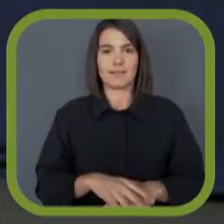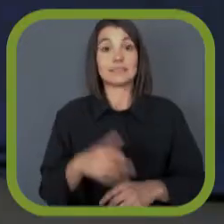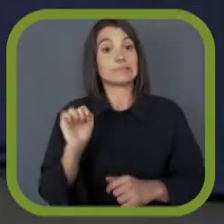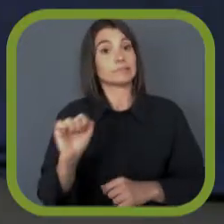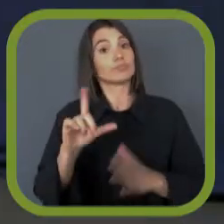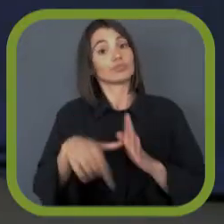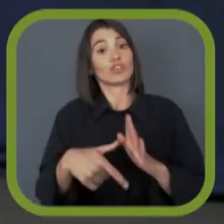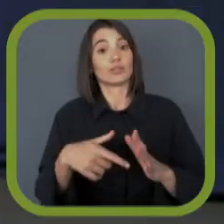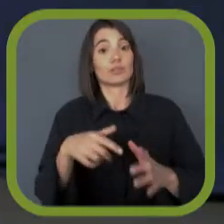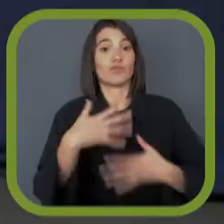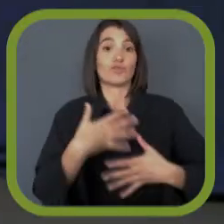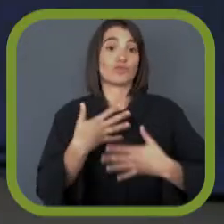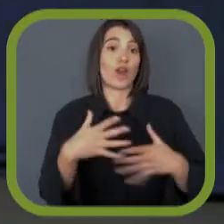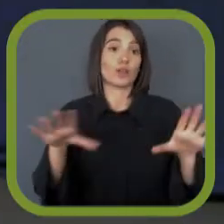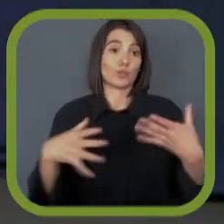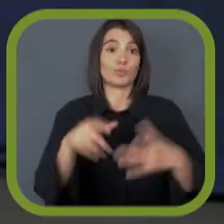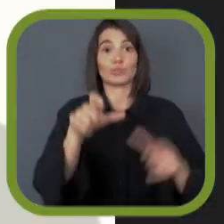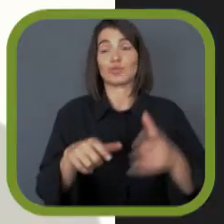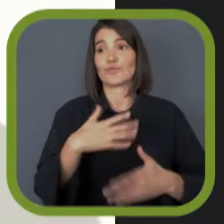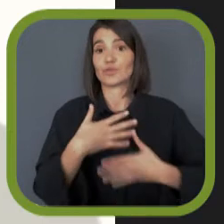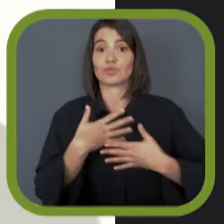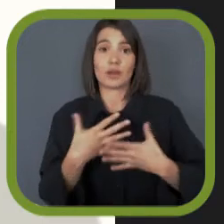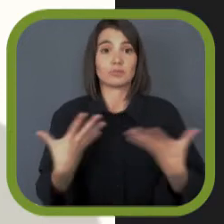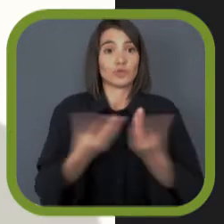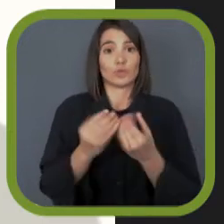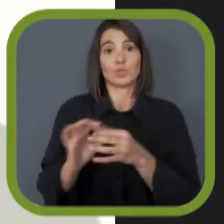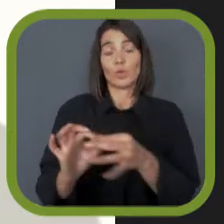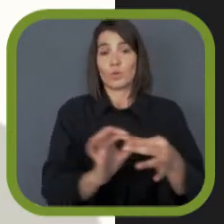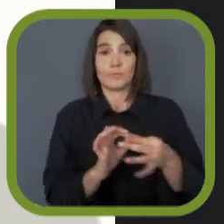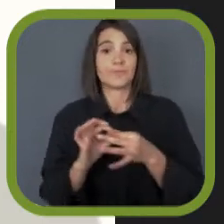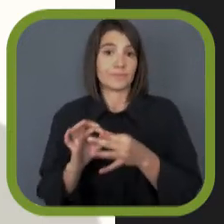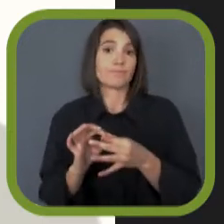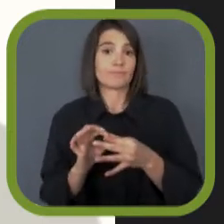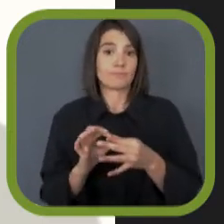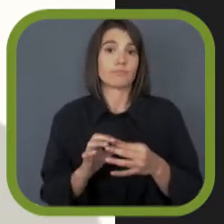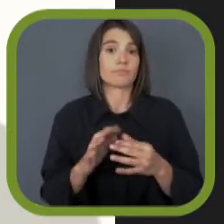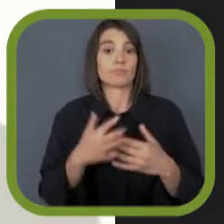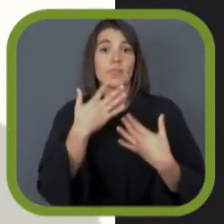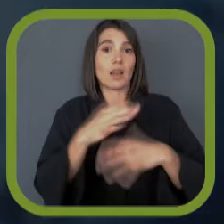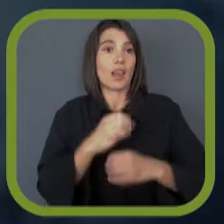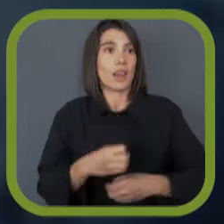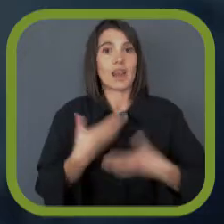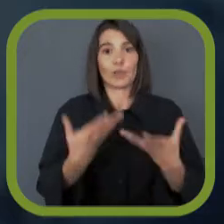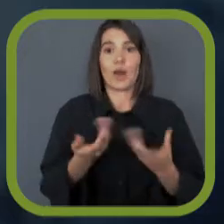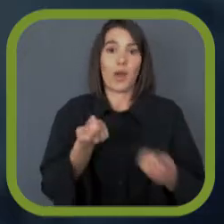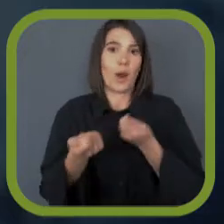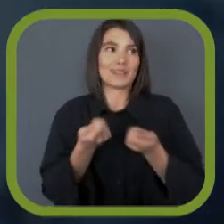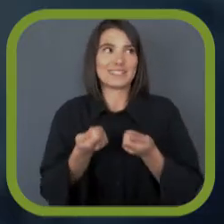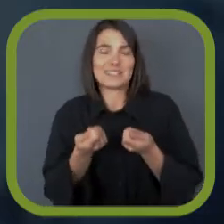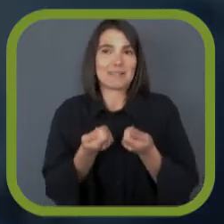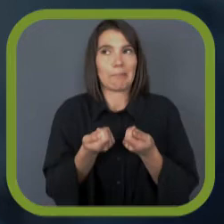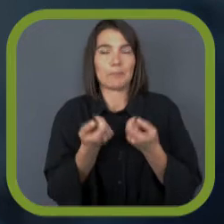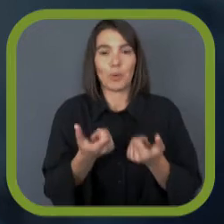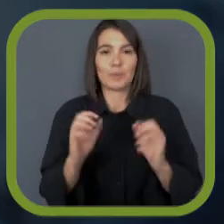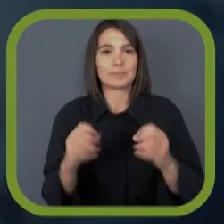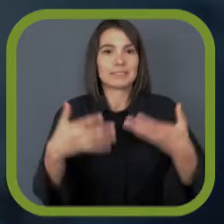projeto de voluntários, foi um grupo de voluntários que se juntou de forma orgânica e muito pouco organizada,